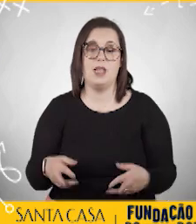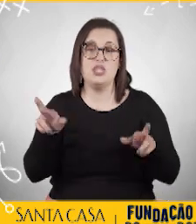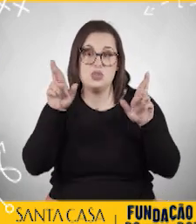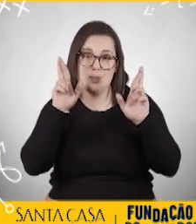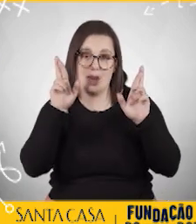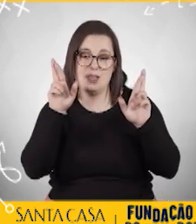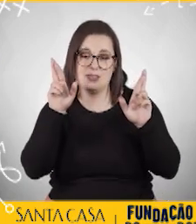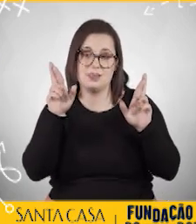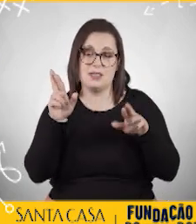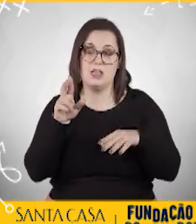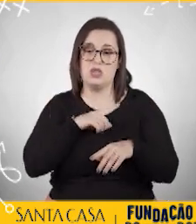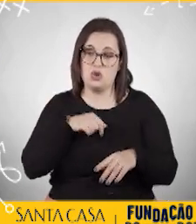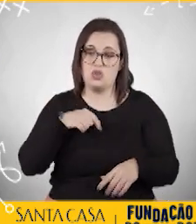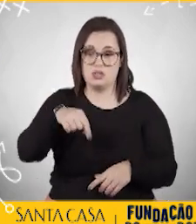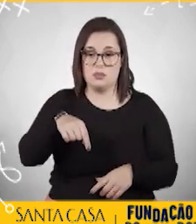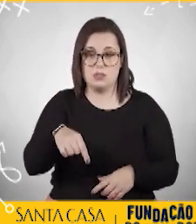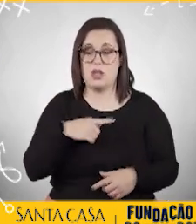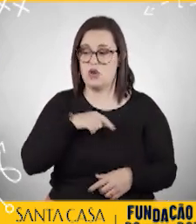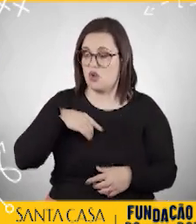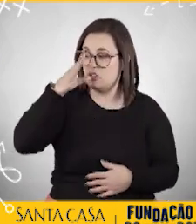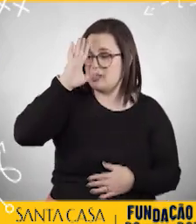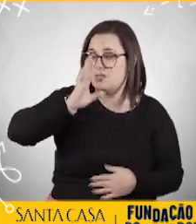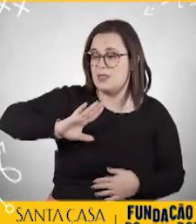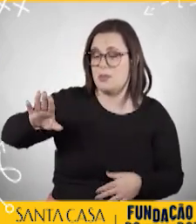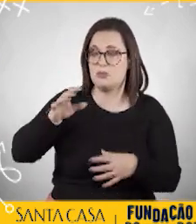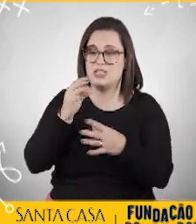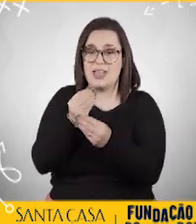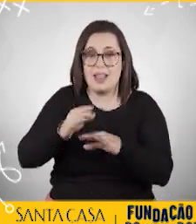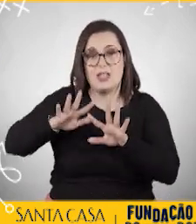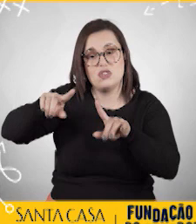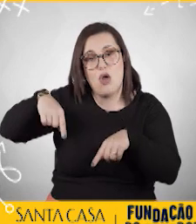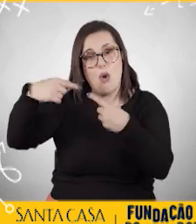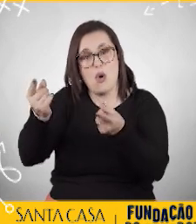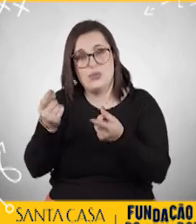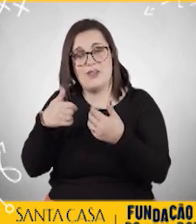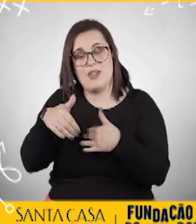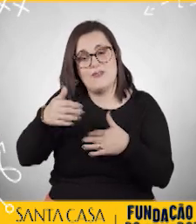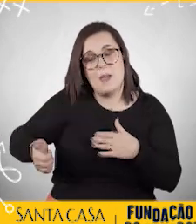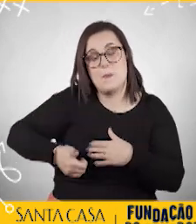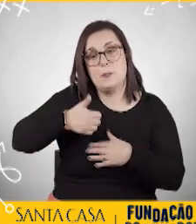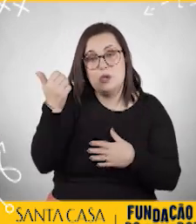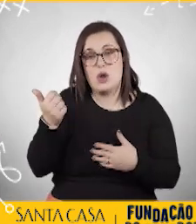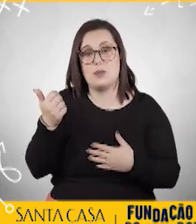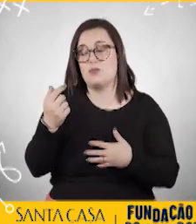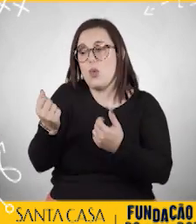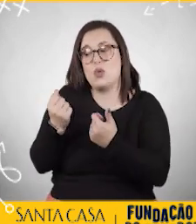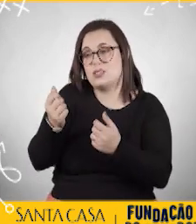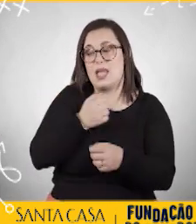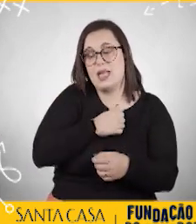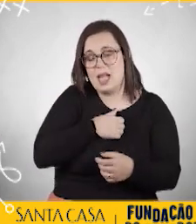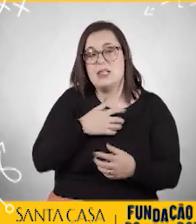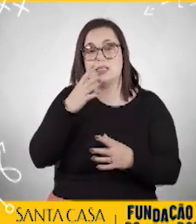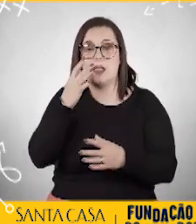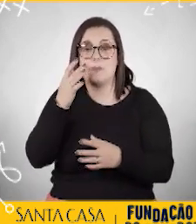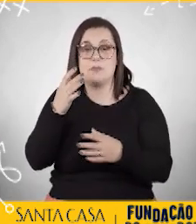Mensagem de esperança, nós temos cá, e se soubemos que há uma outra criança que não vai conseguir estar no Natal em casa, não é